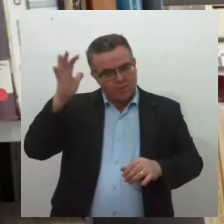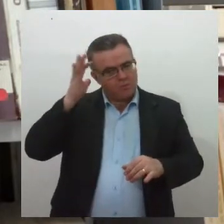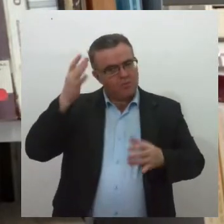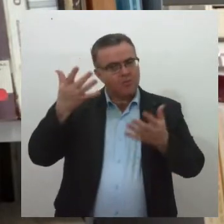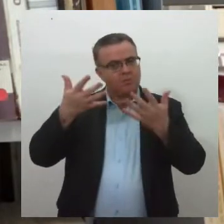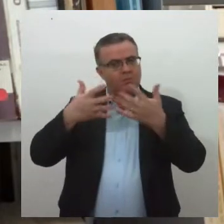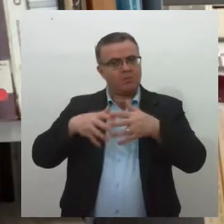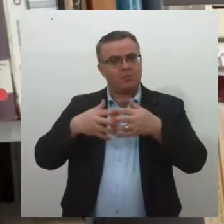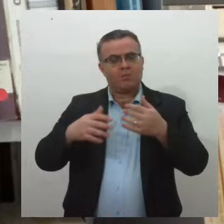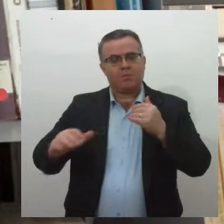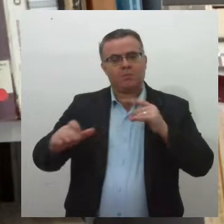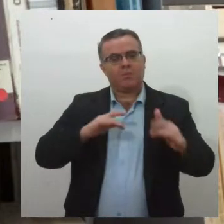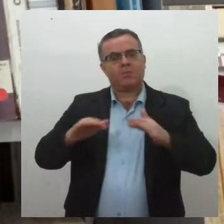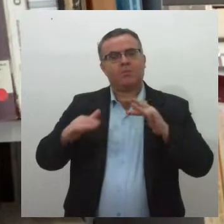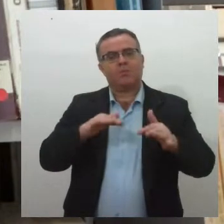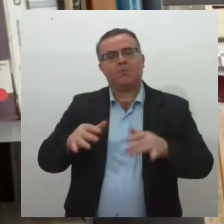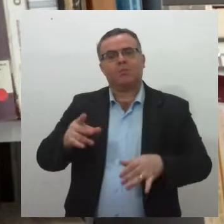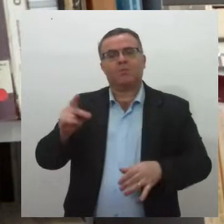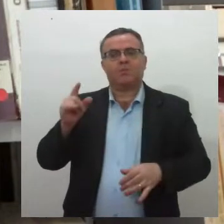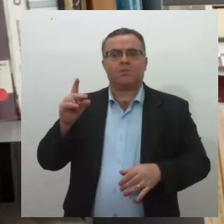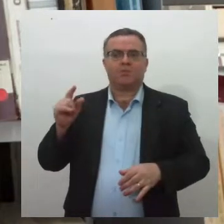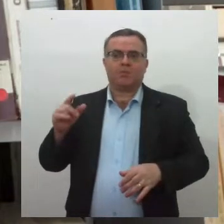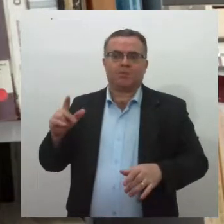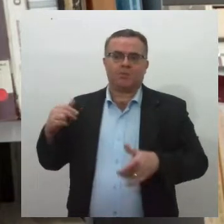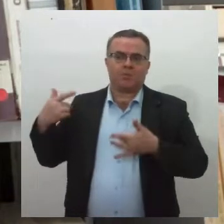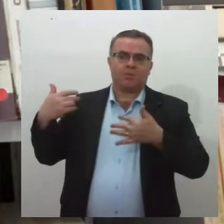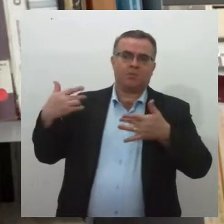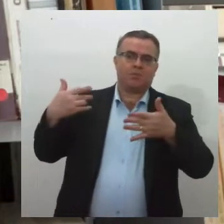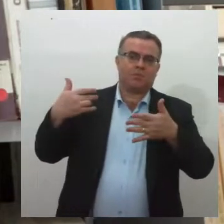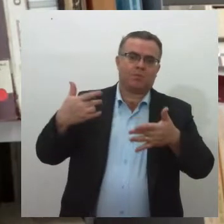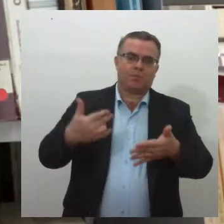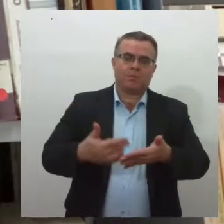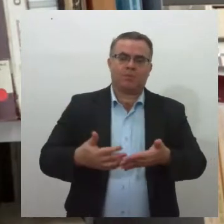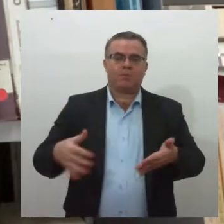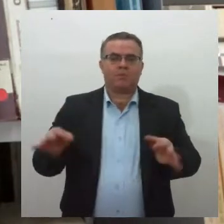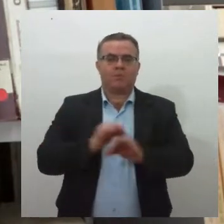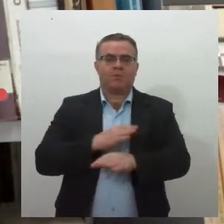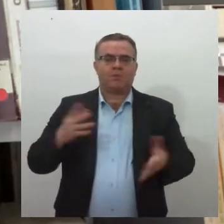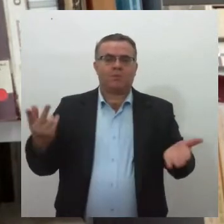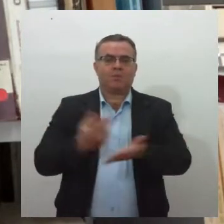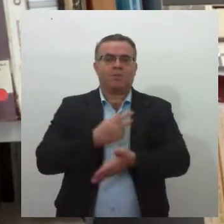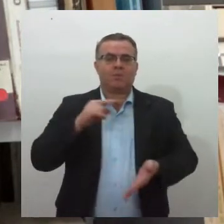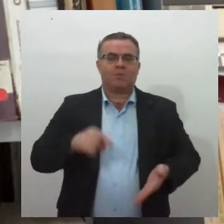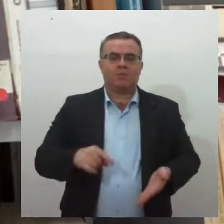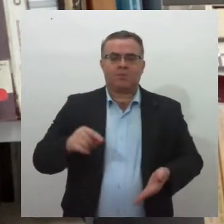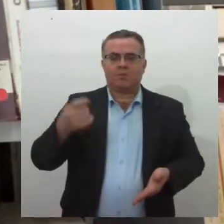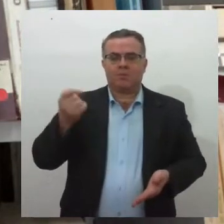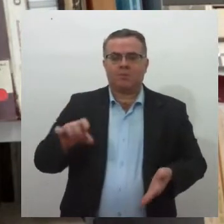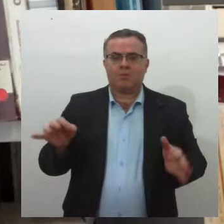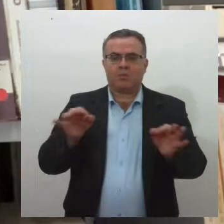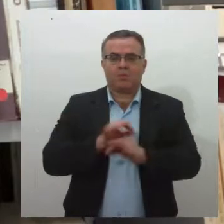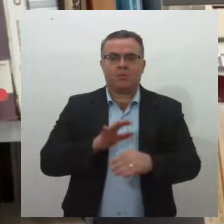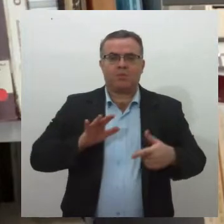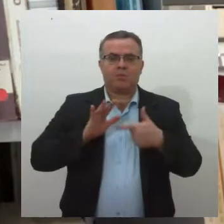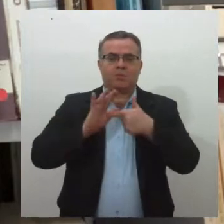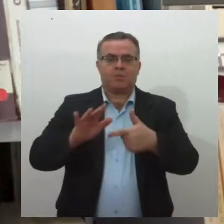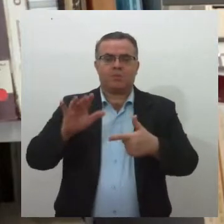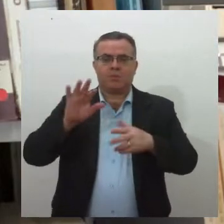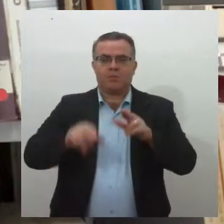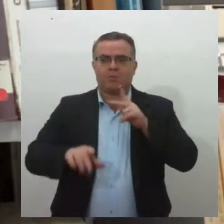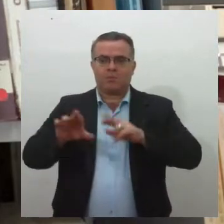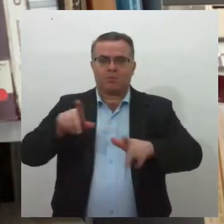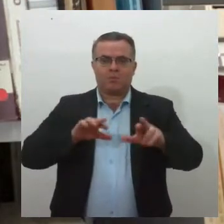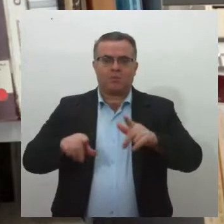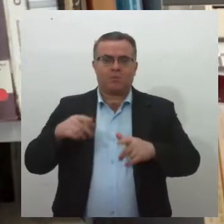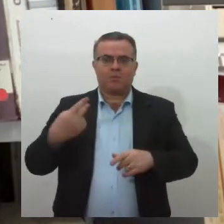esse movimento em nível de Brasil e como esse movimento também chega a Sergipe. Se eu puder citar algumas principais diferenças, né,